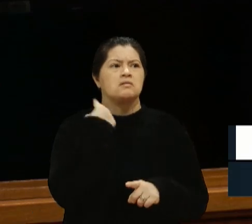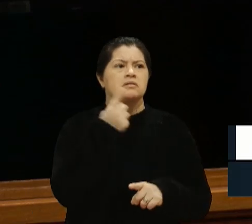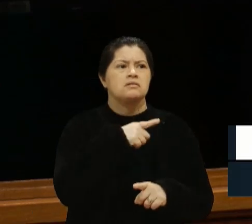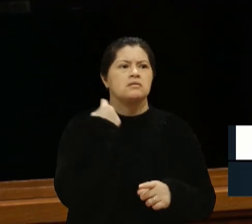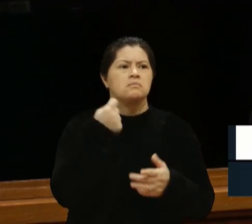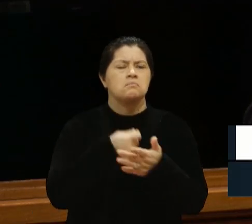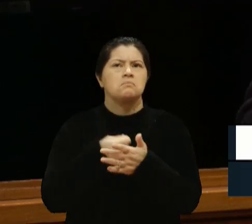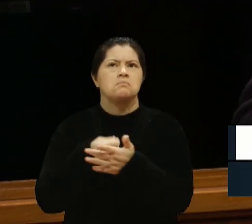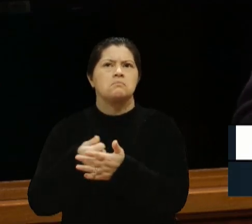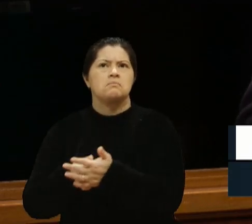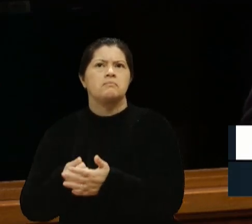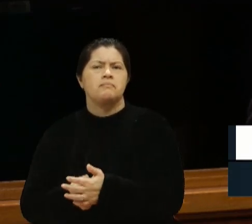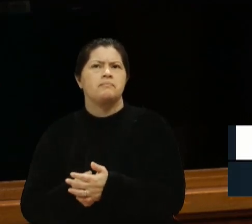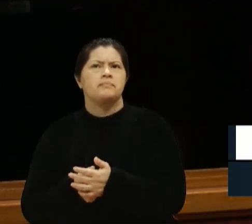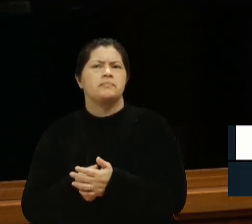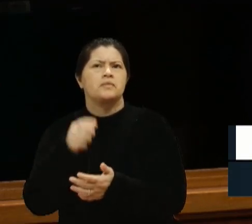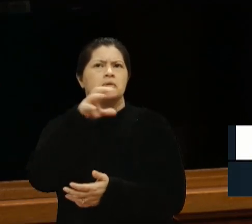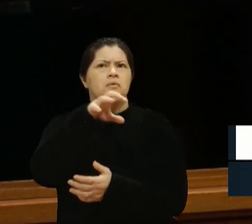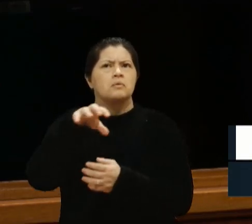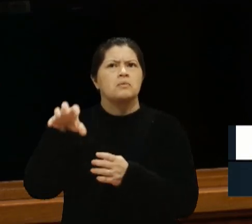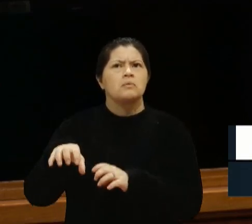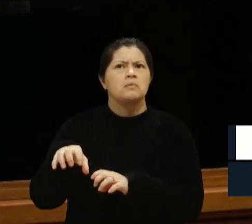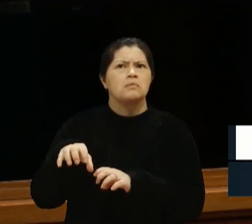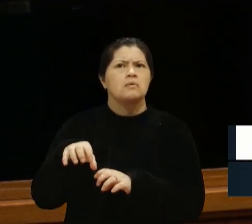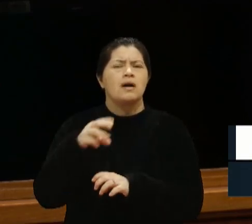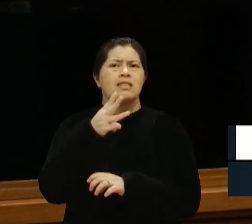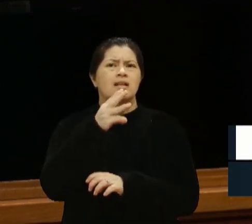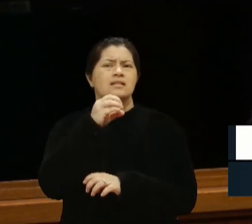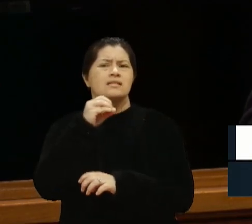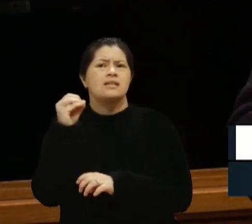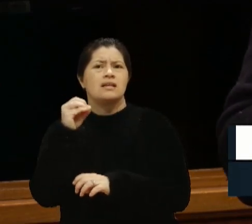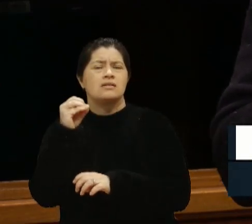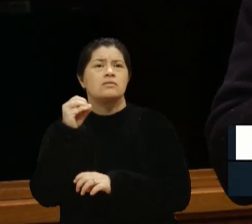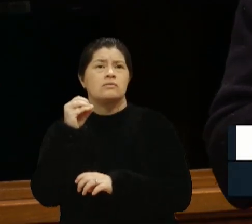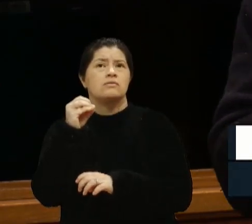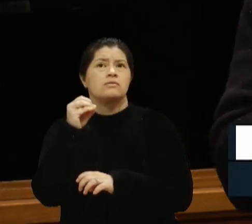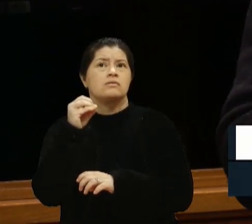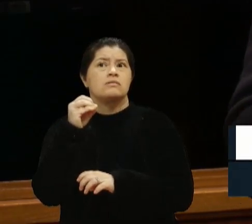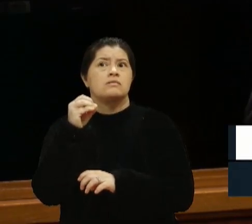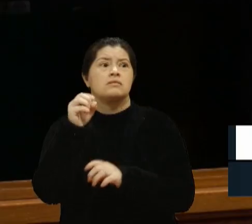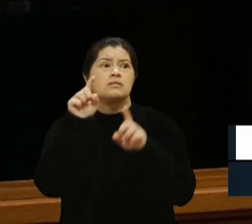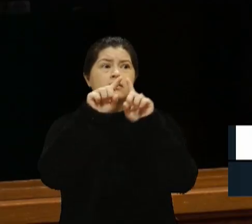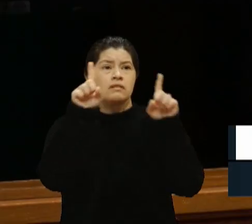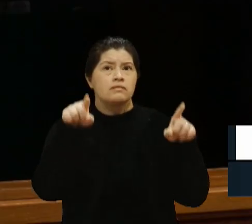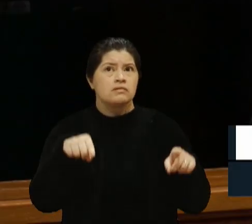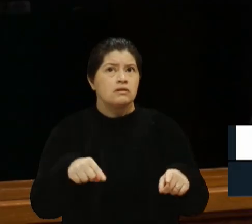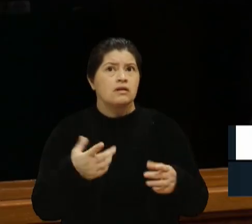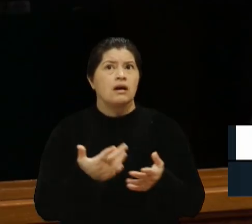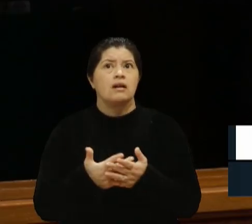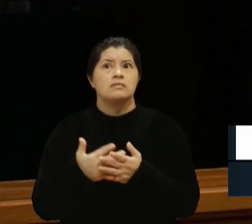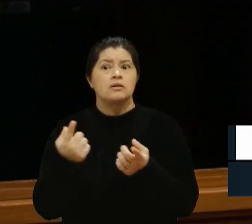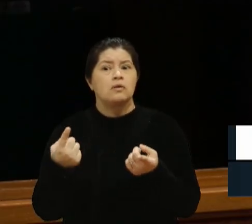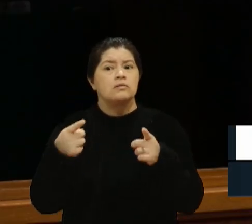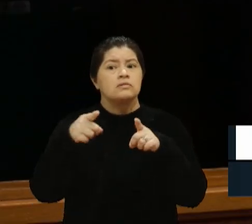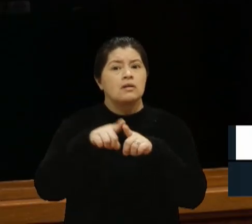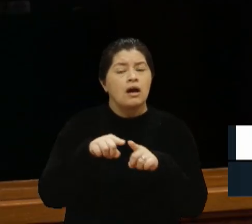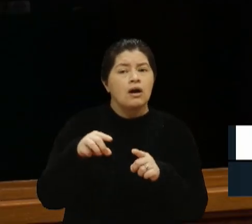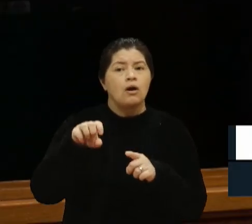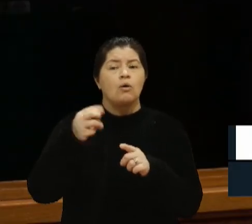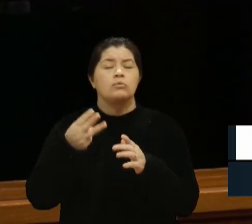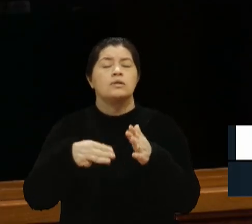que são do terceiro setor, né, e não chega a 300 servidores. A maioria, então, são das parcerias